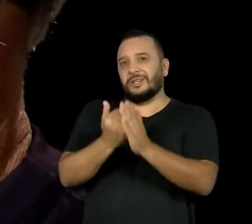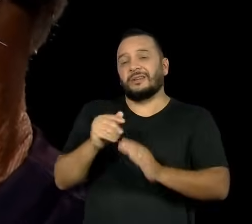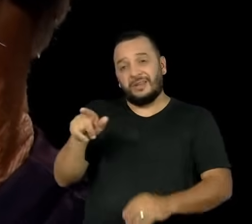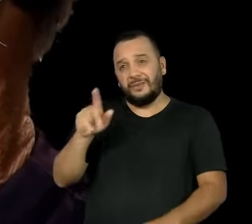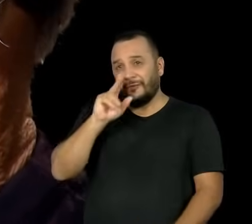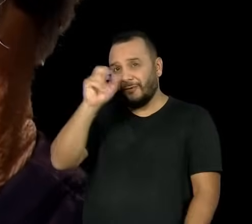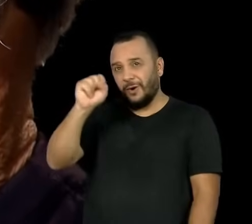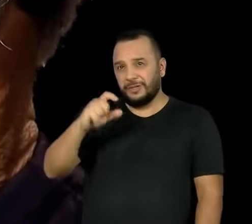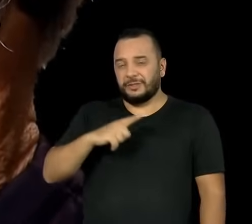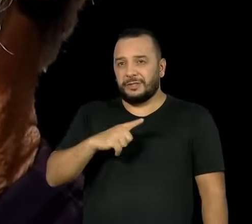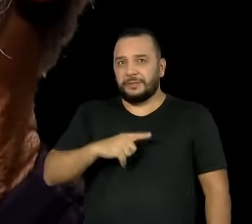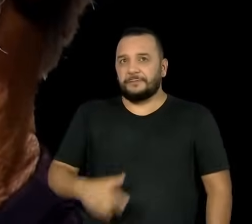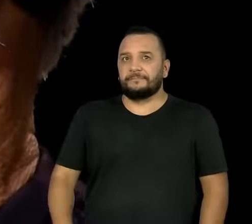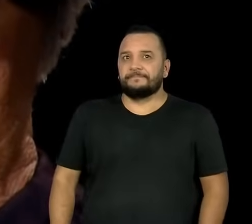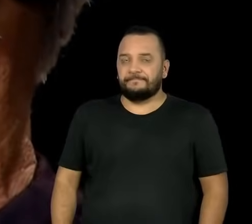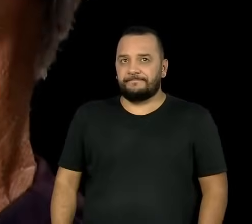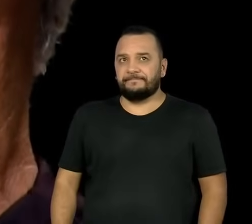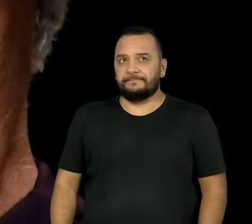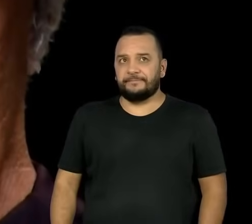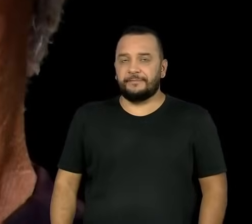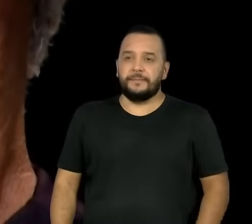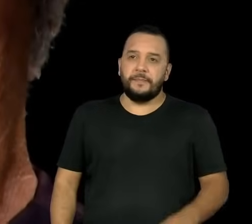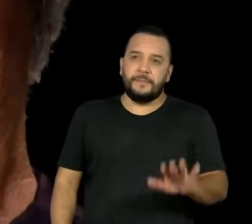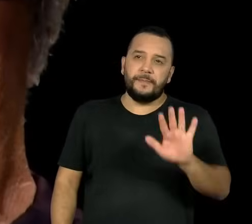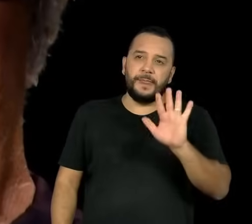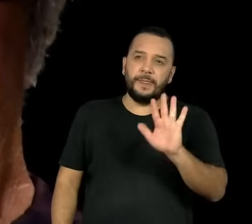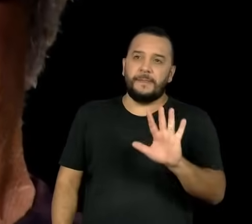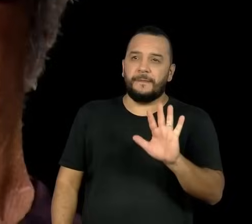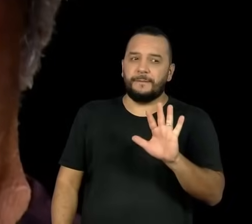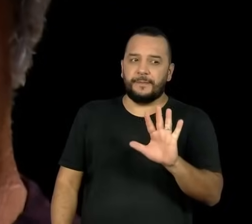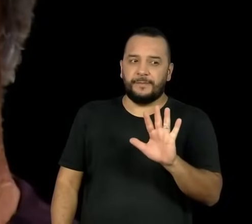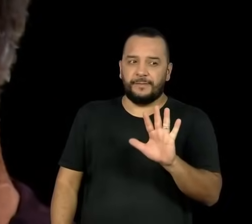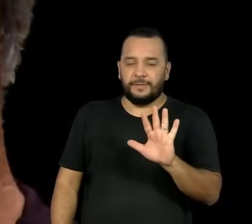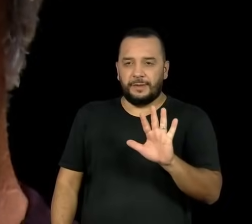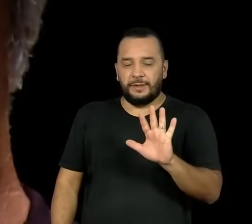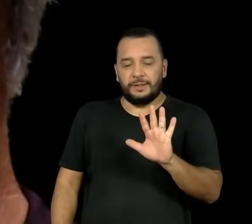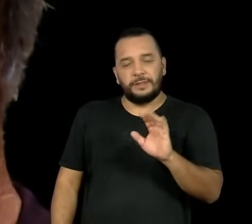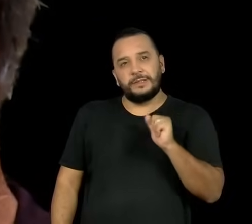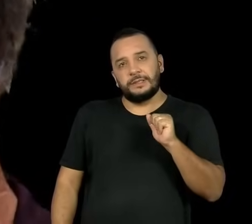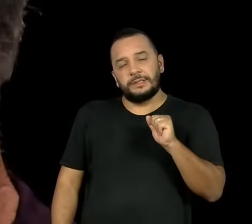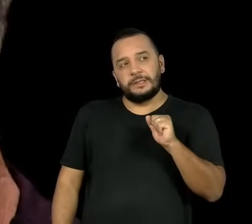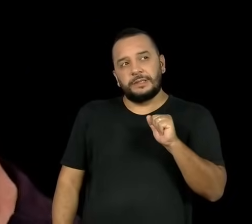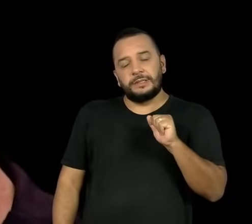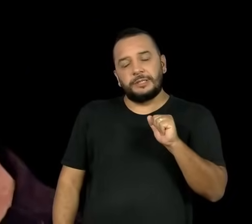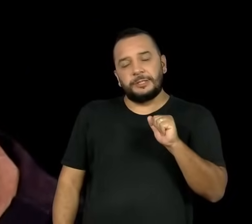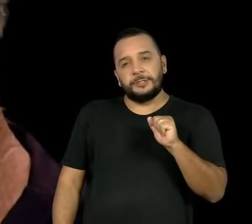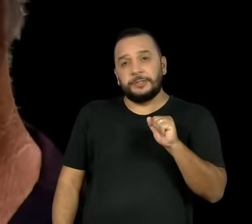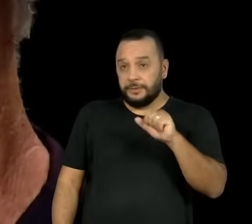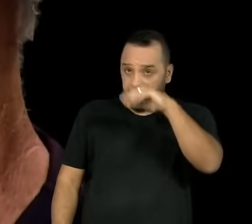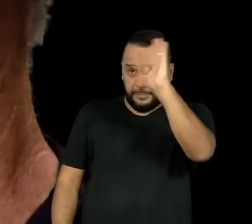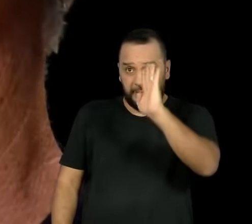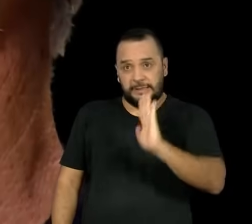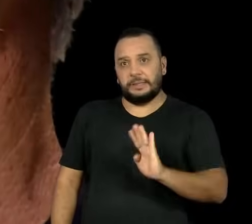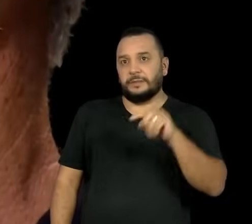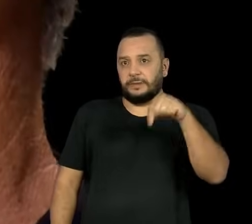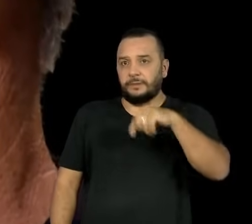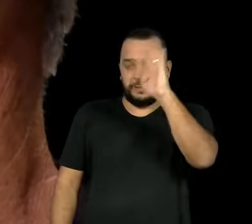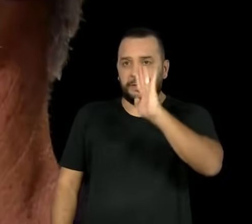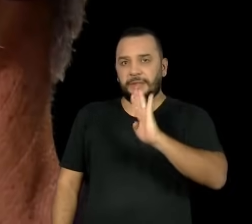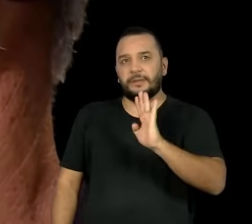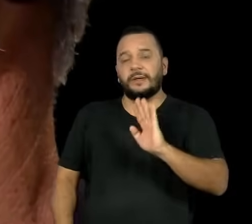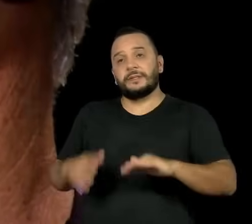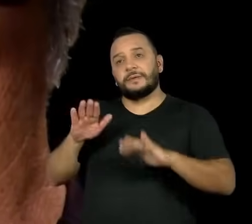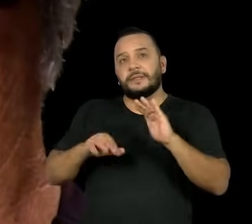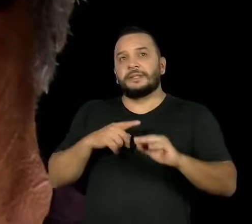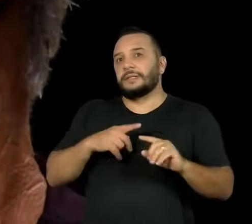poderoso. Por outro lado, a gente vê no Brasil, por exemplo, a